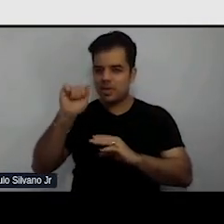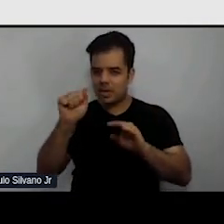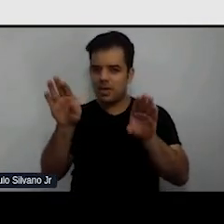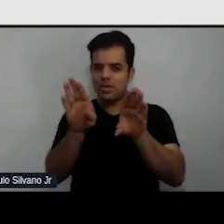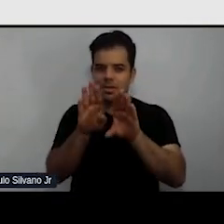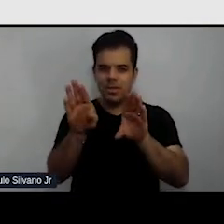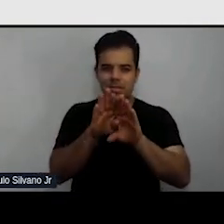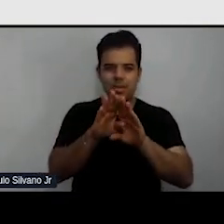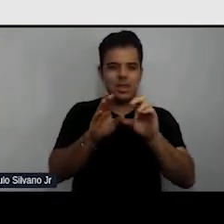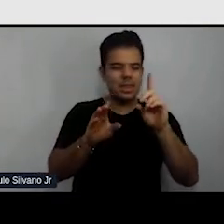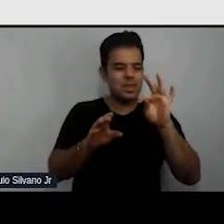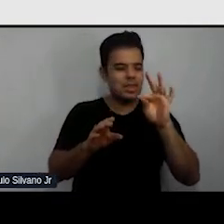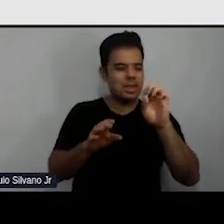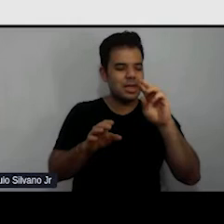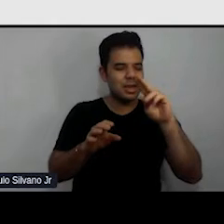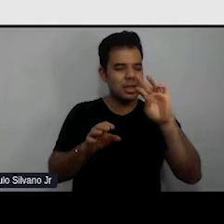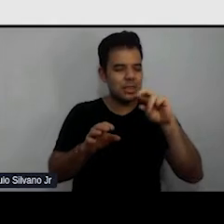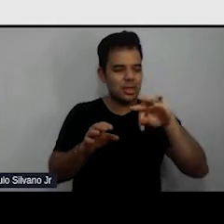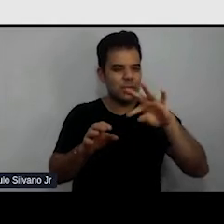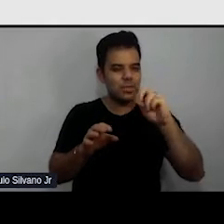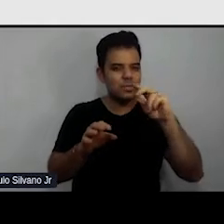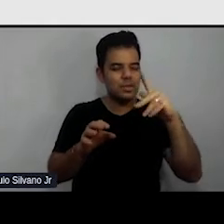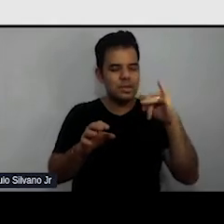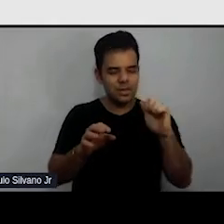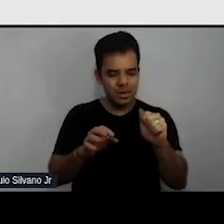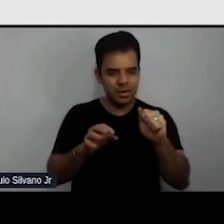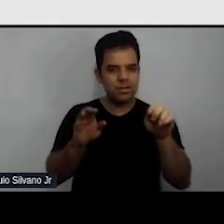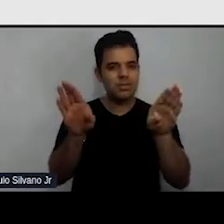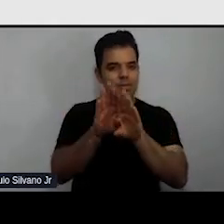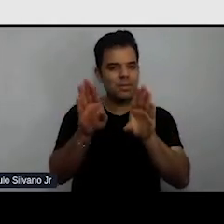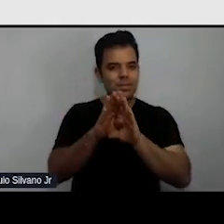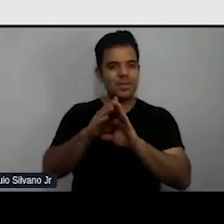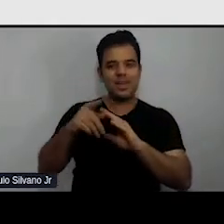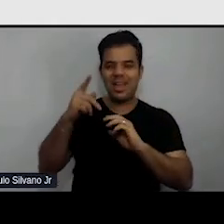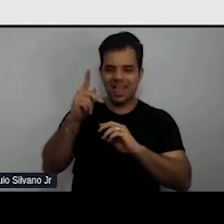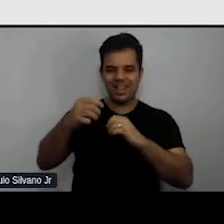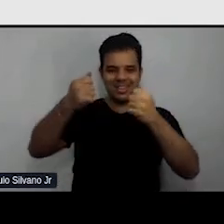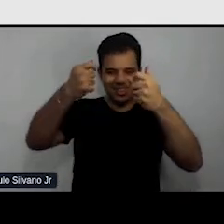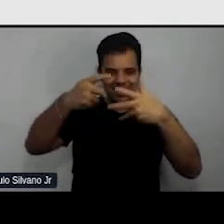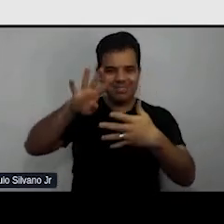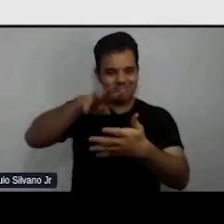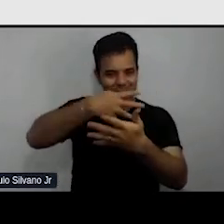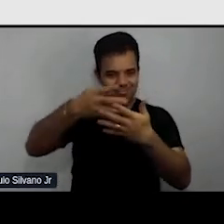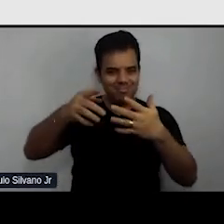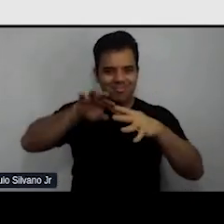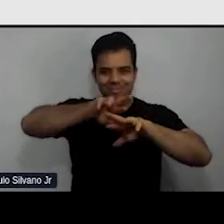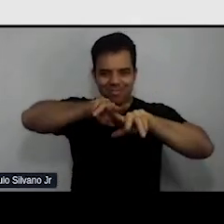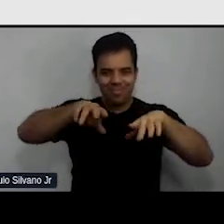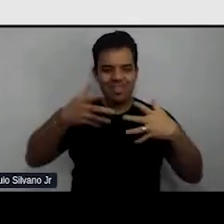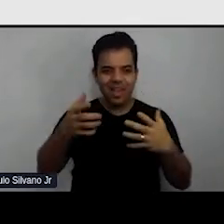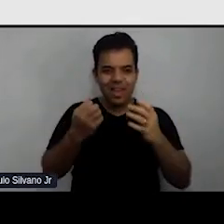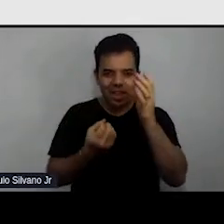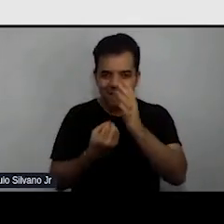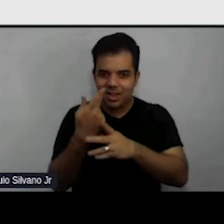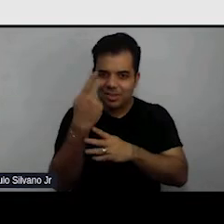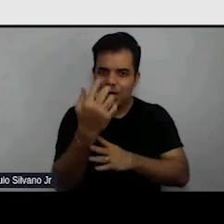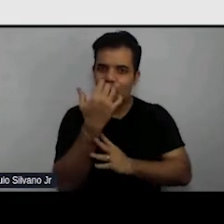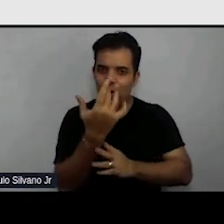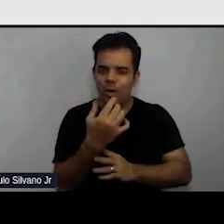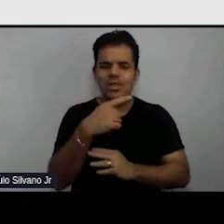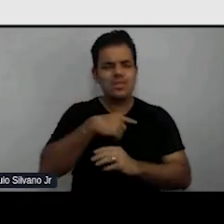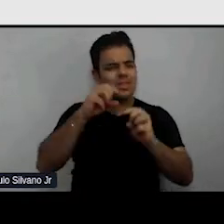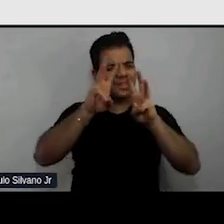tem uma paleta que é amigável. E se você mesmo quiser construir a sua paleta, existem alguns sites, né,